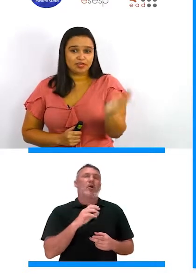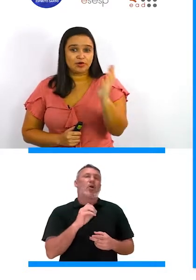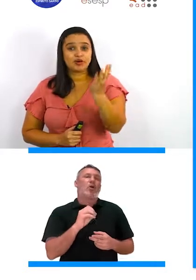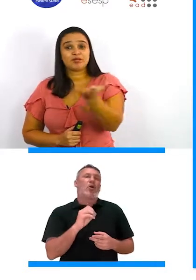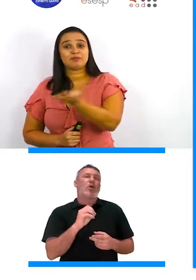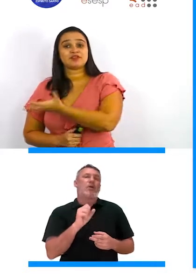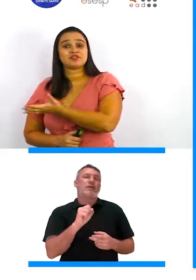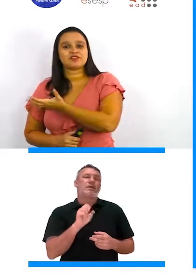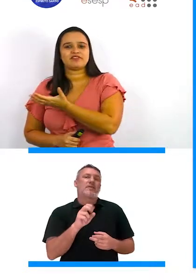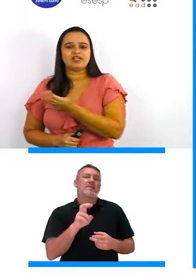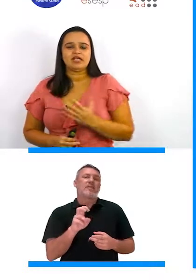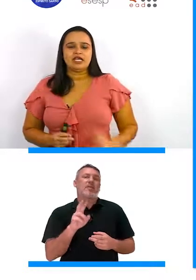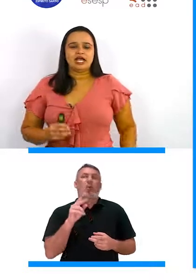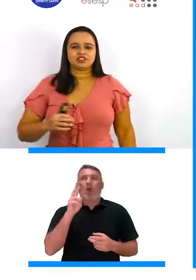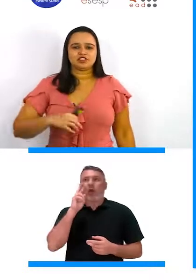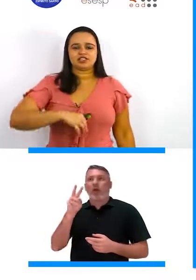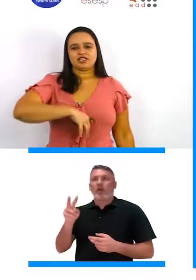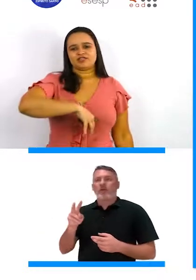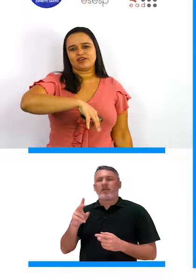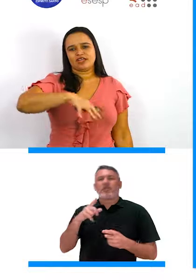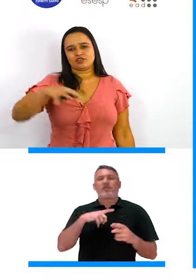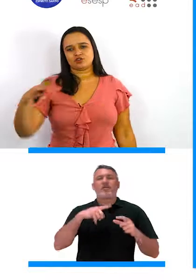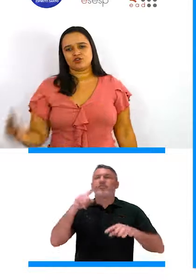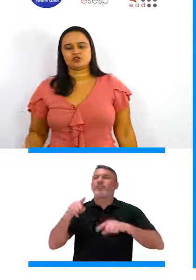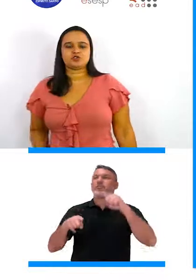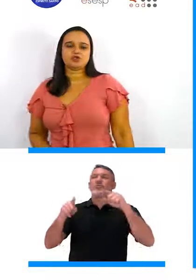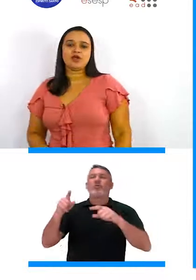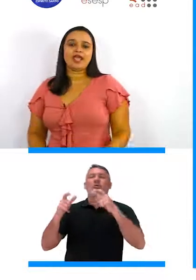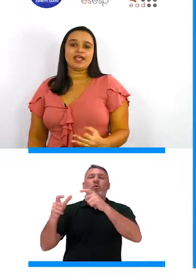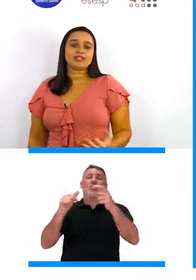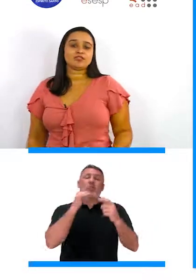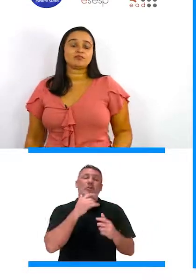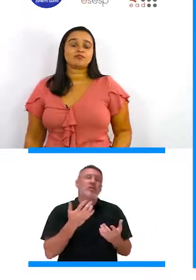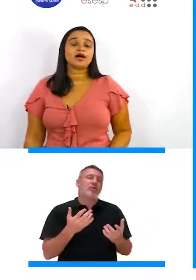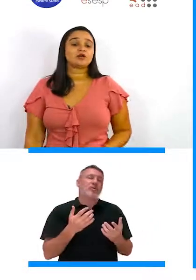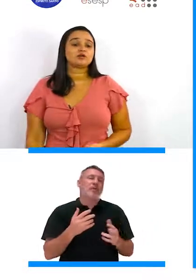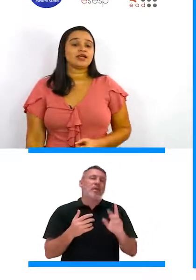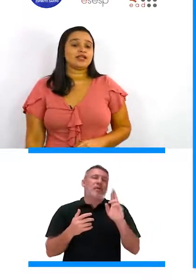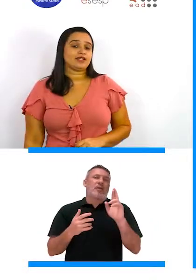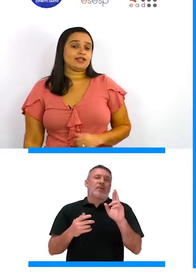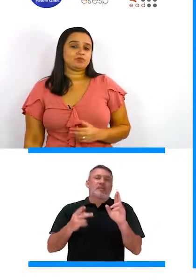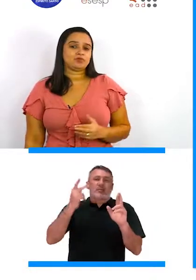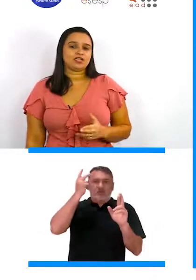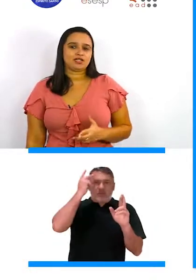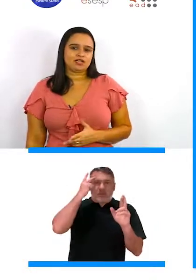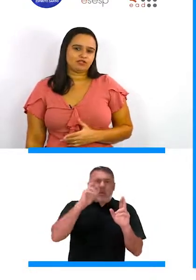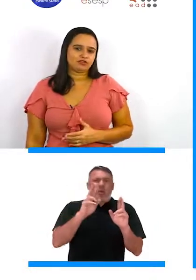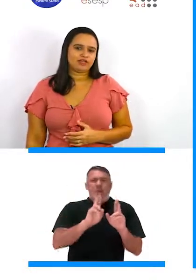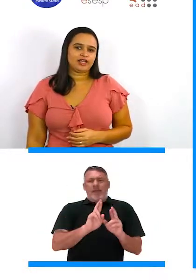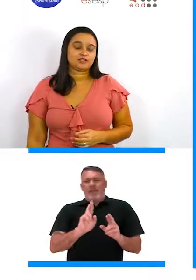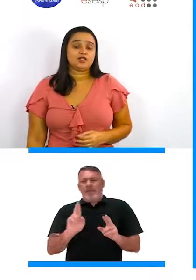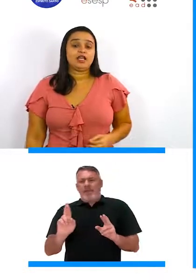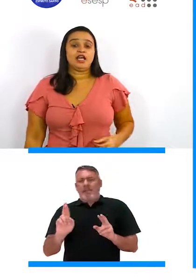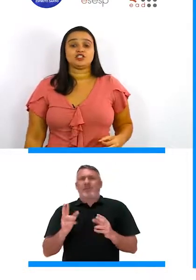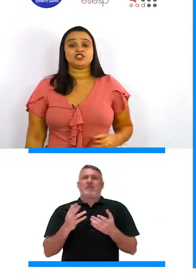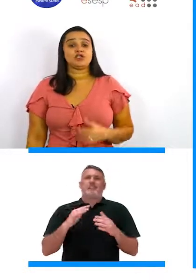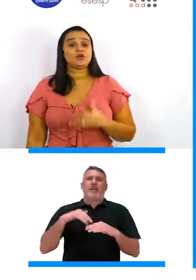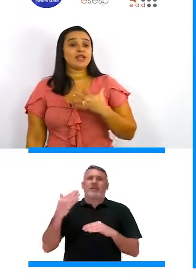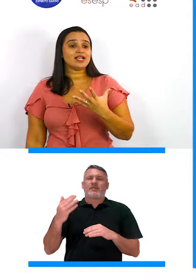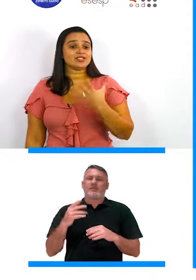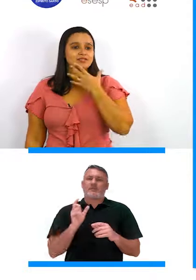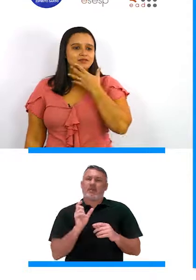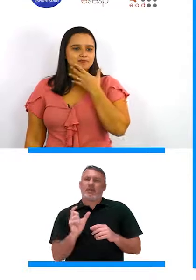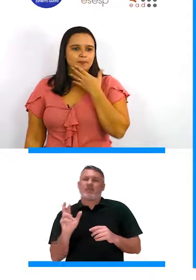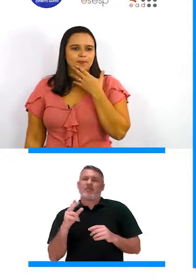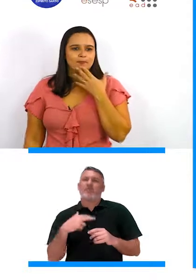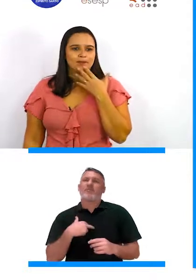dizer o quê? Olha para você ver. A gente tem as variações do R em São Paulo, o R caipira, né, retroflexo. A gente tem